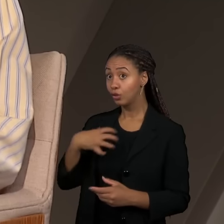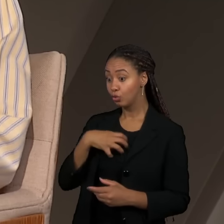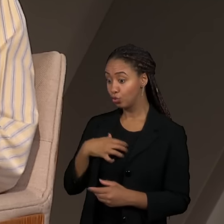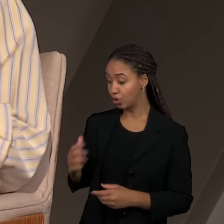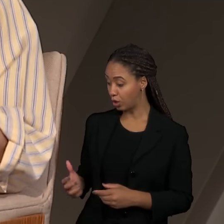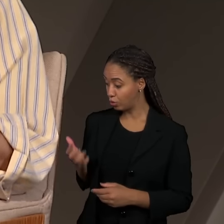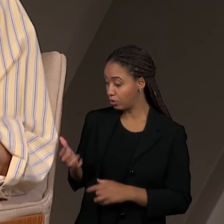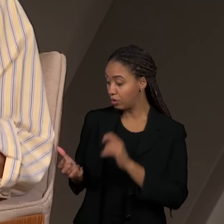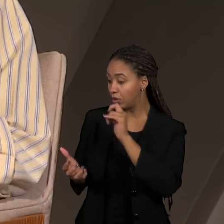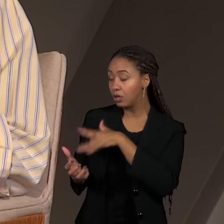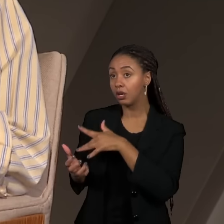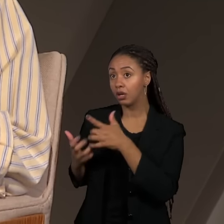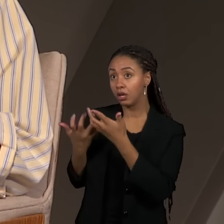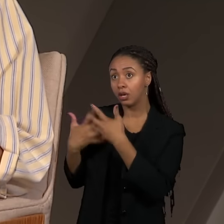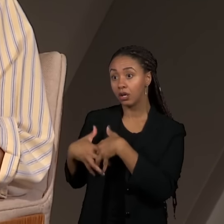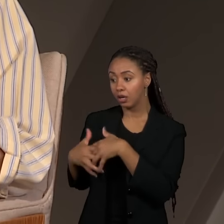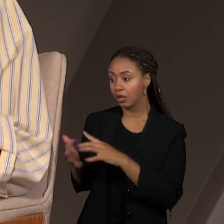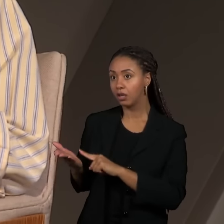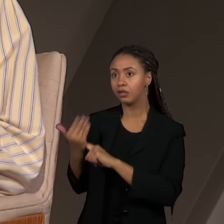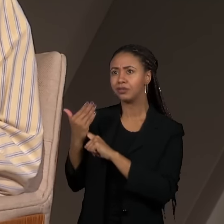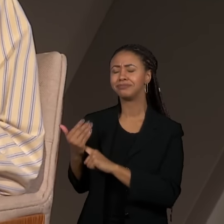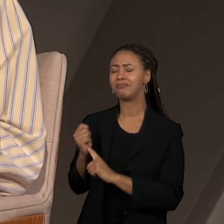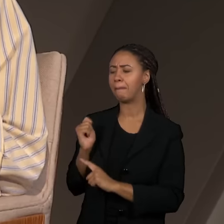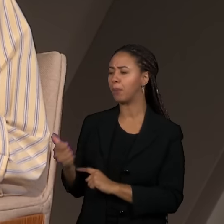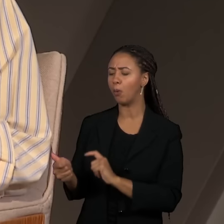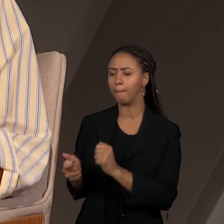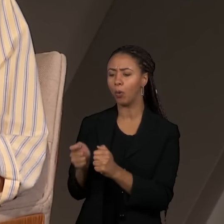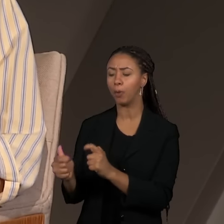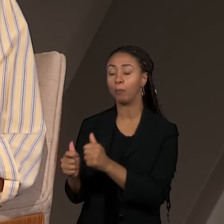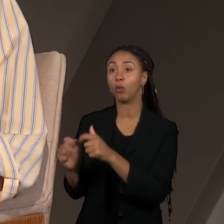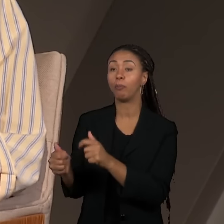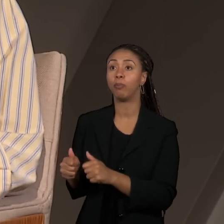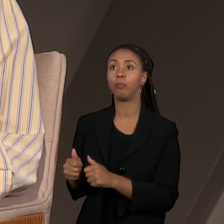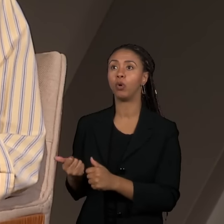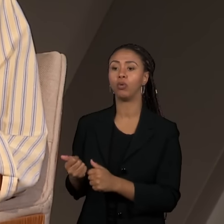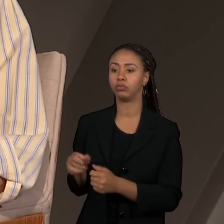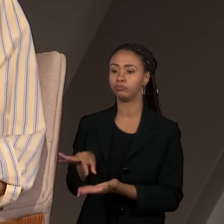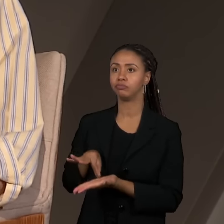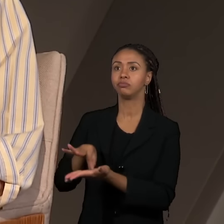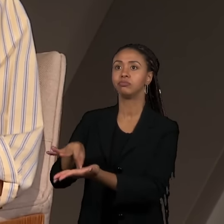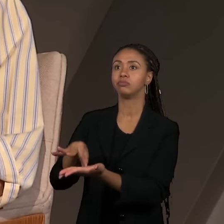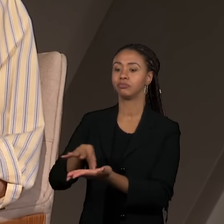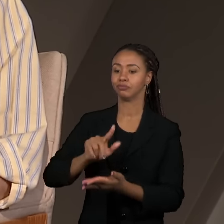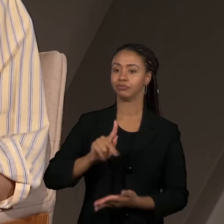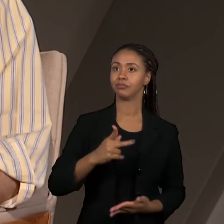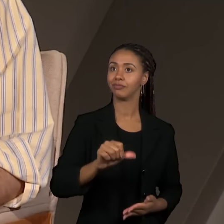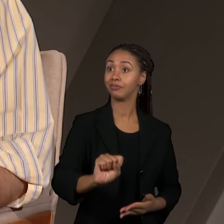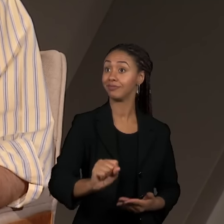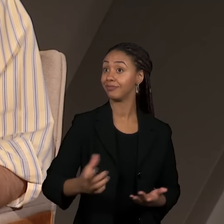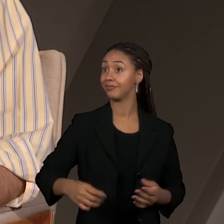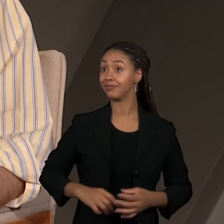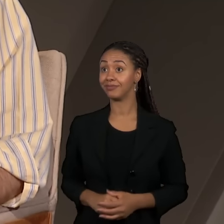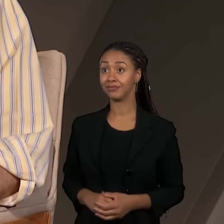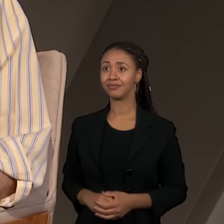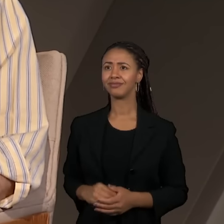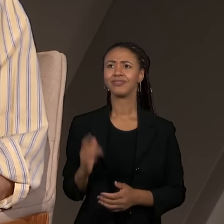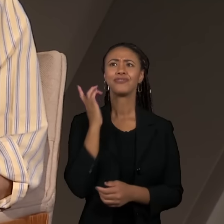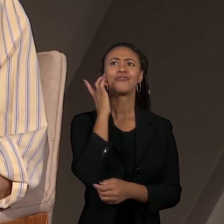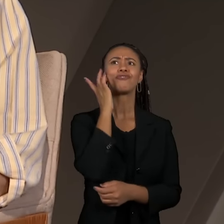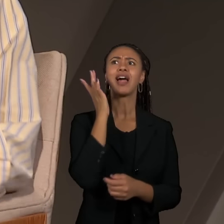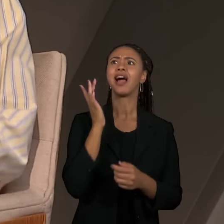vista né que você tem recursos aí de GPS de de facilidades